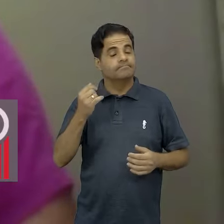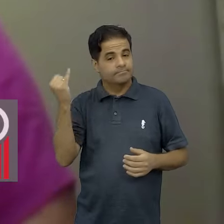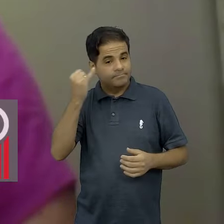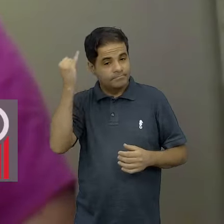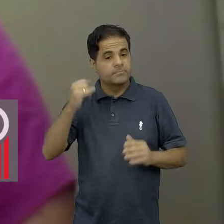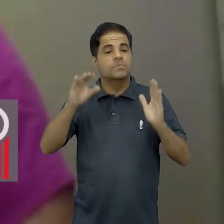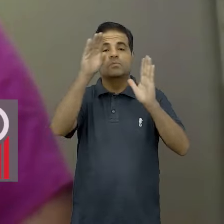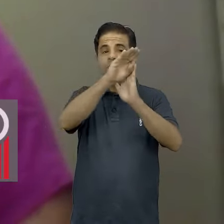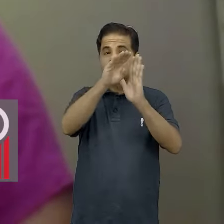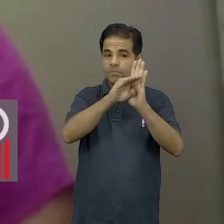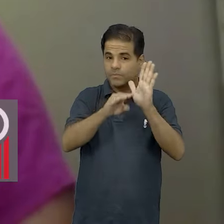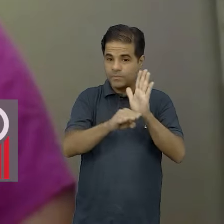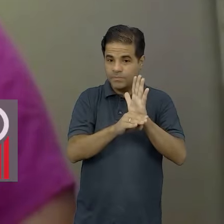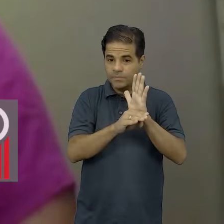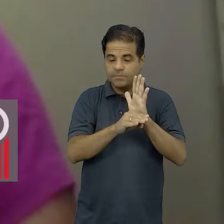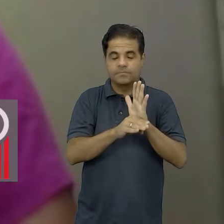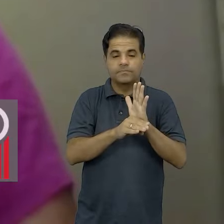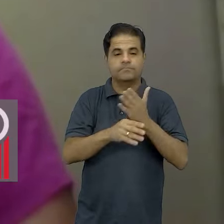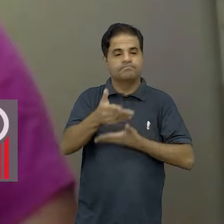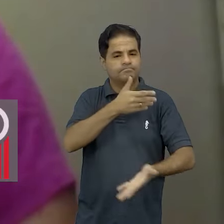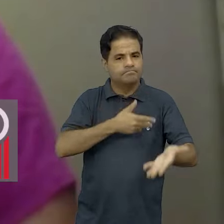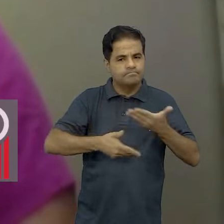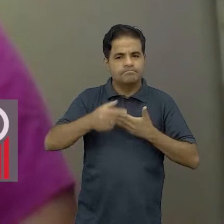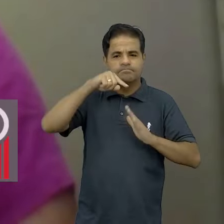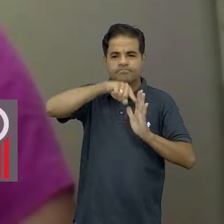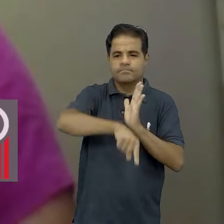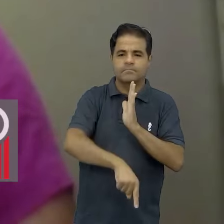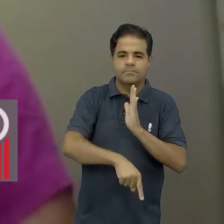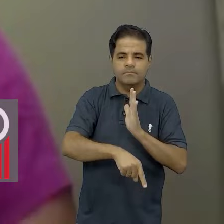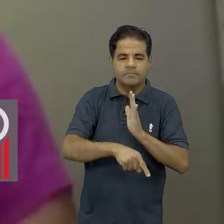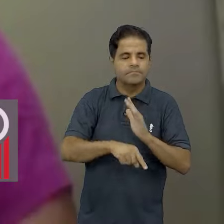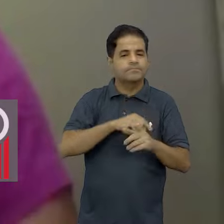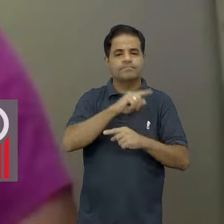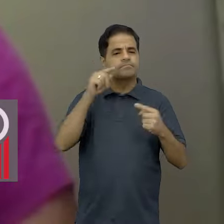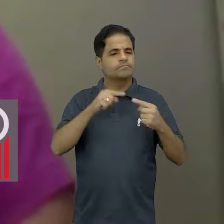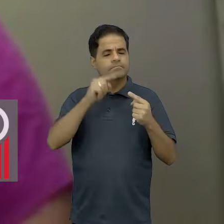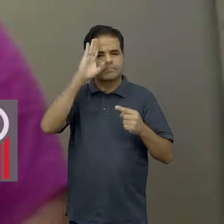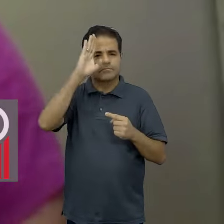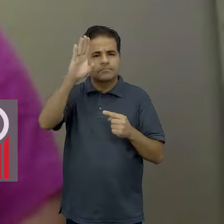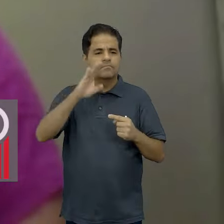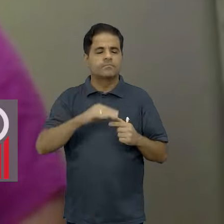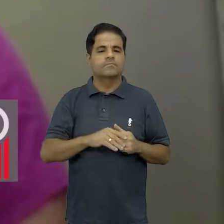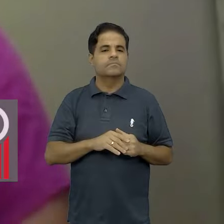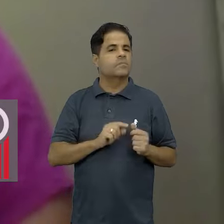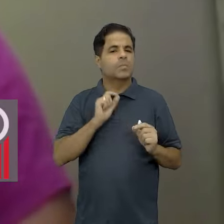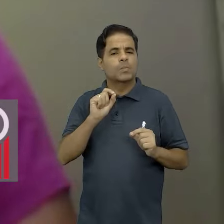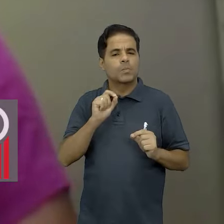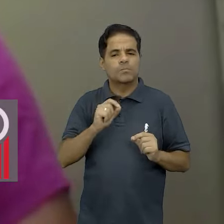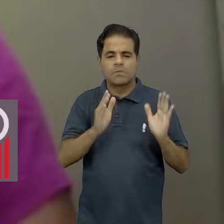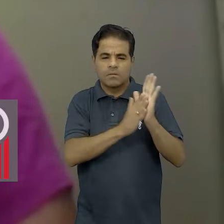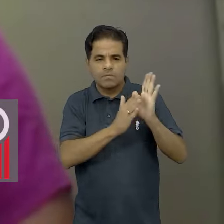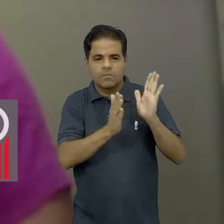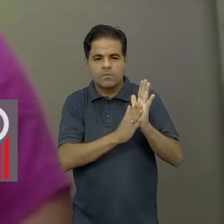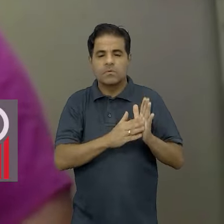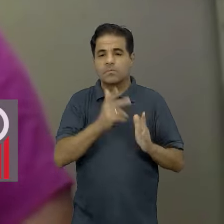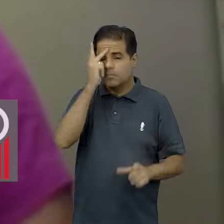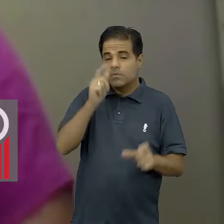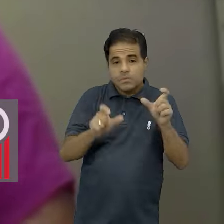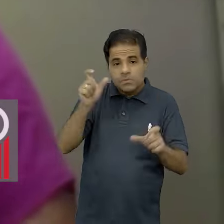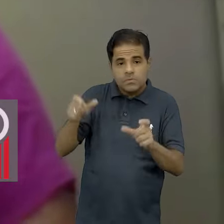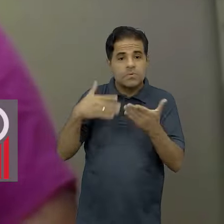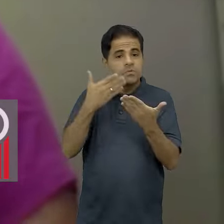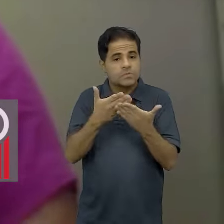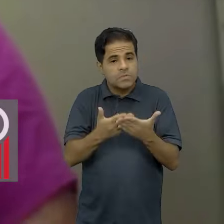que o programa de recuperação e aprofundamento tem como seu principal objetivo proporcionar ao estudante